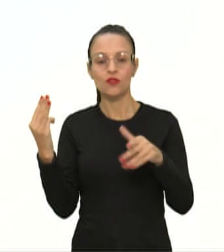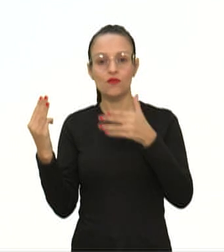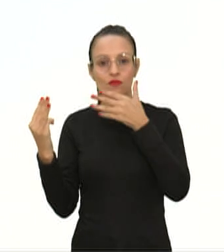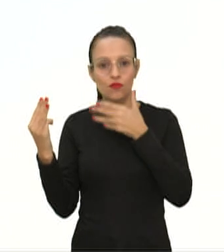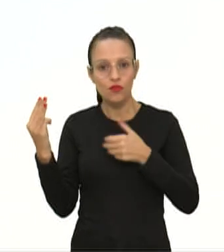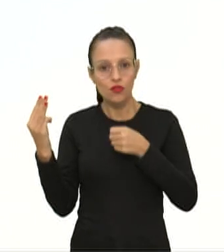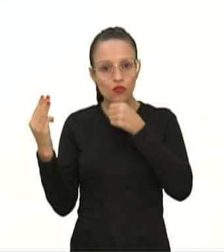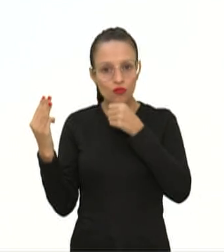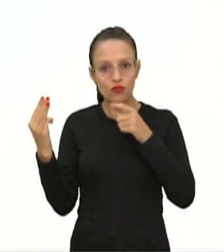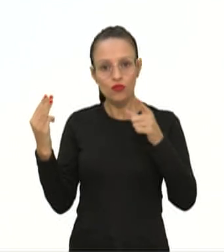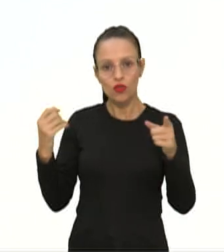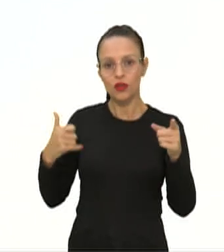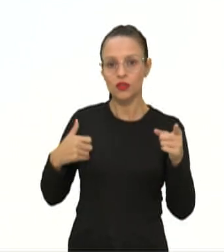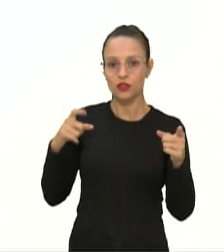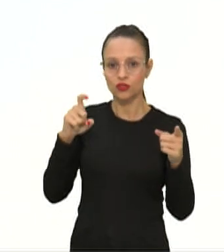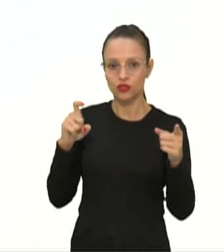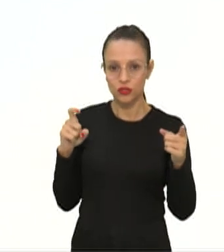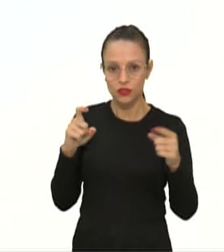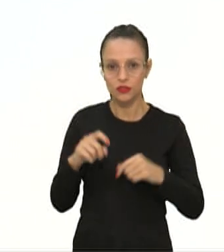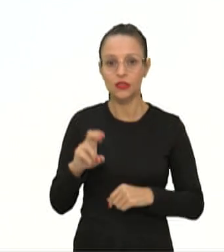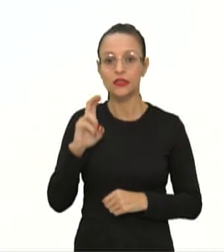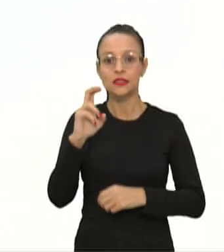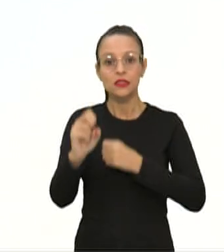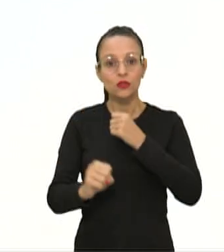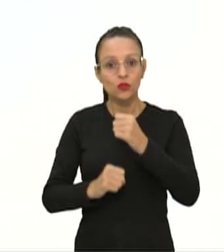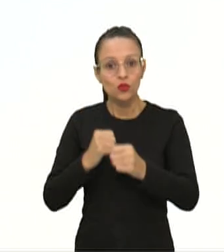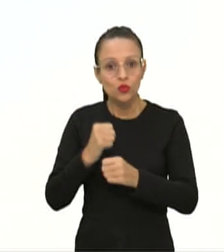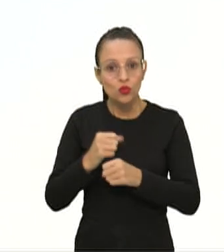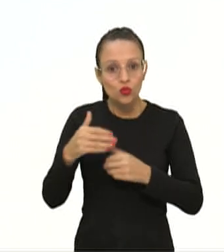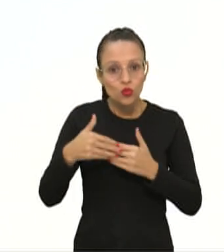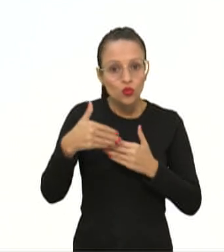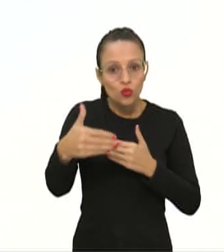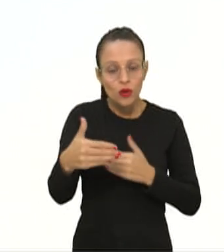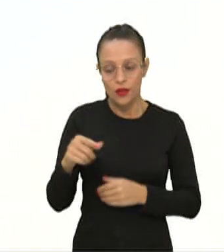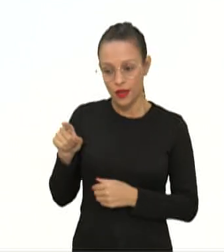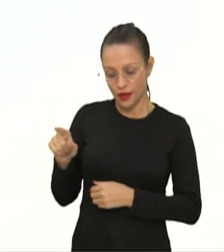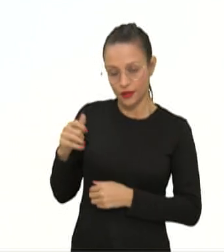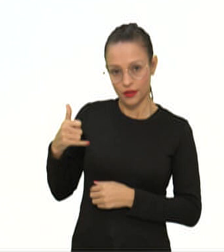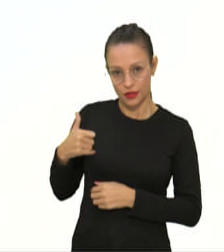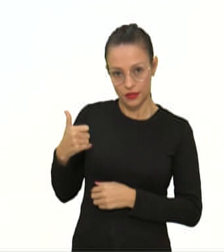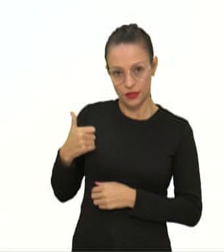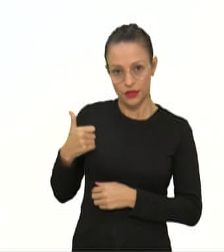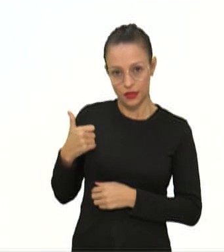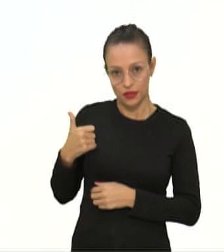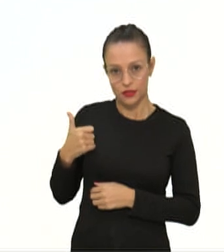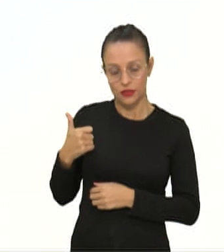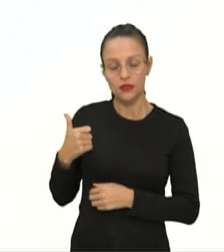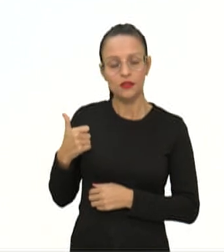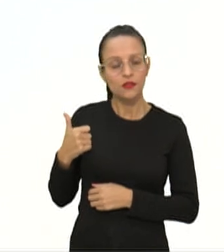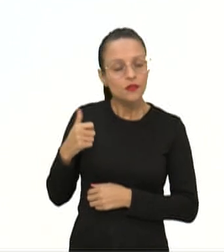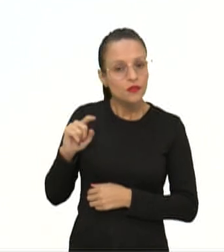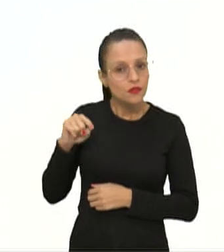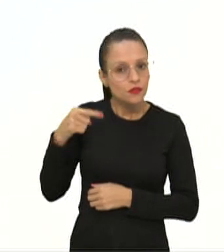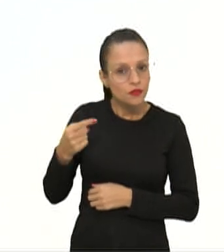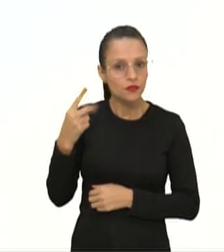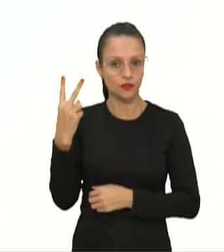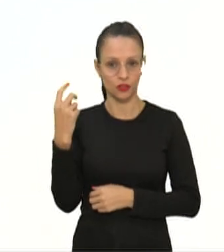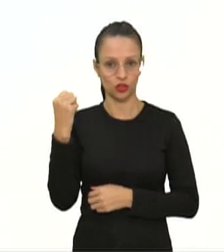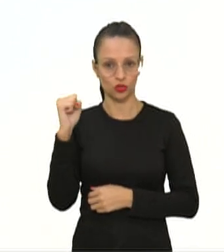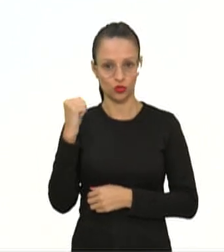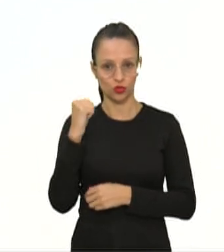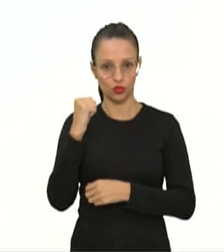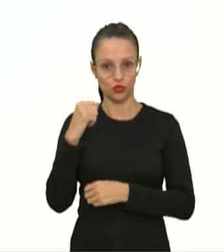Ok? Daqui 5 anos, o que vai acontecer? Bom, se a Aninha tem 23 anos, daqui 5 anos ela vai ter 28